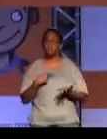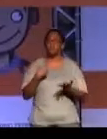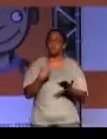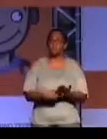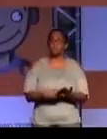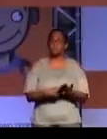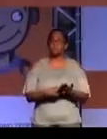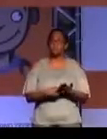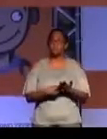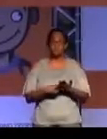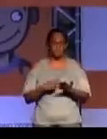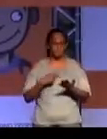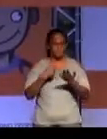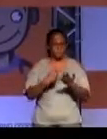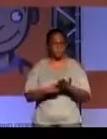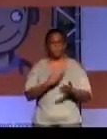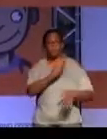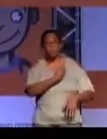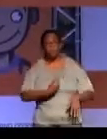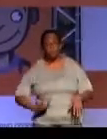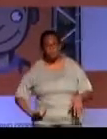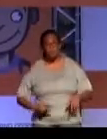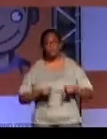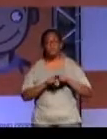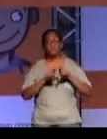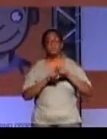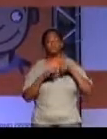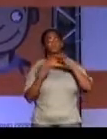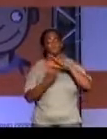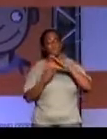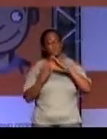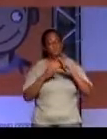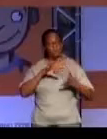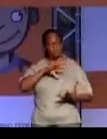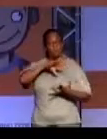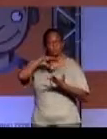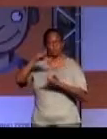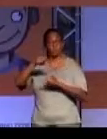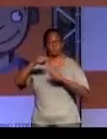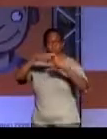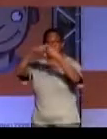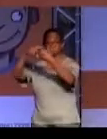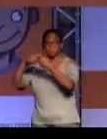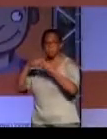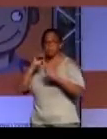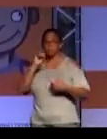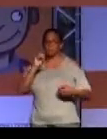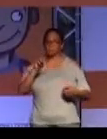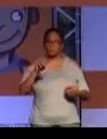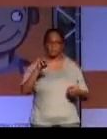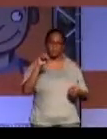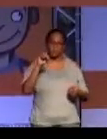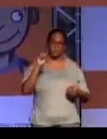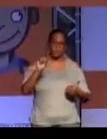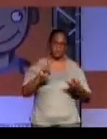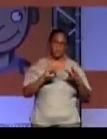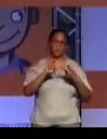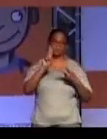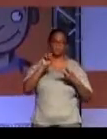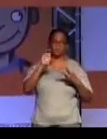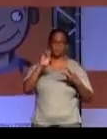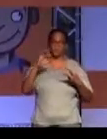de governos e de instituições globais, como a Organização Mundial da Saúde, Unicef, a